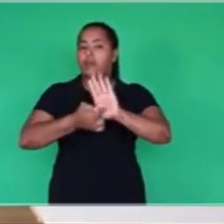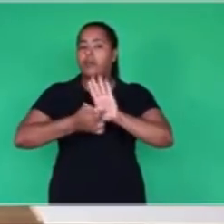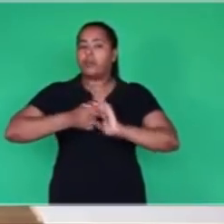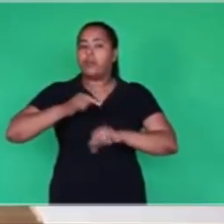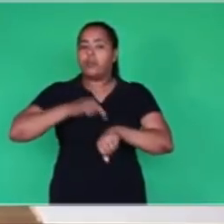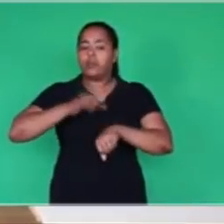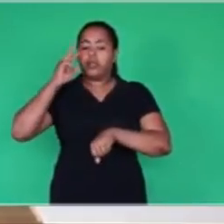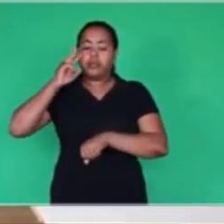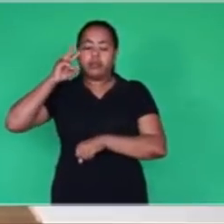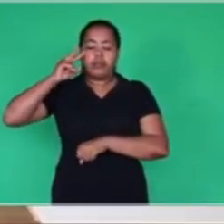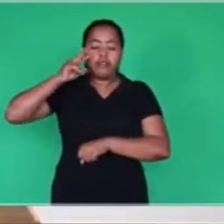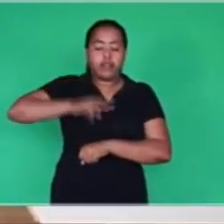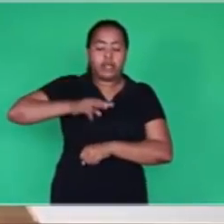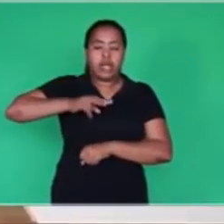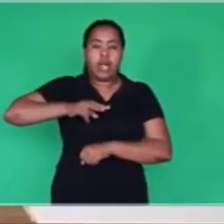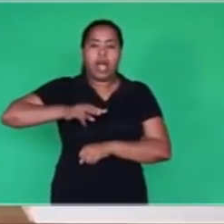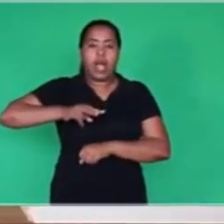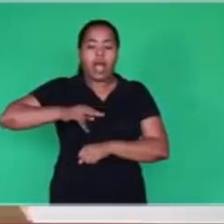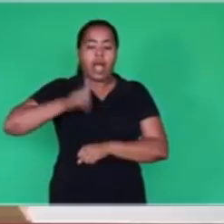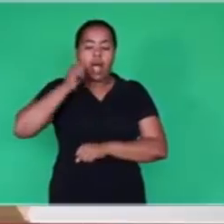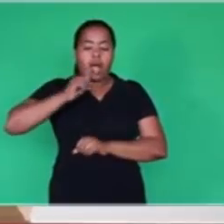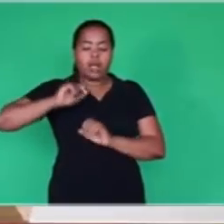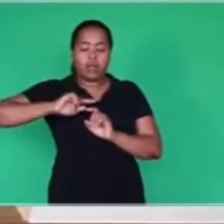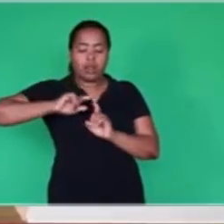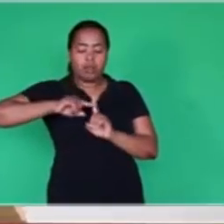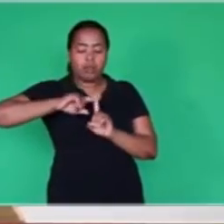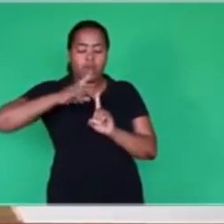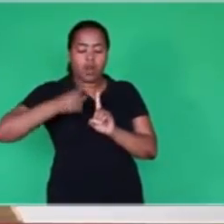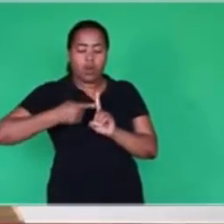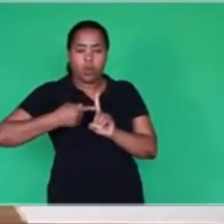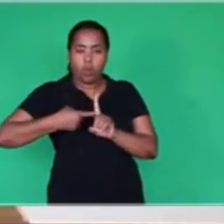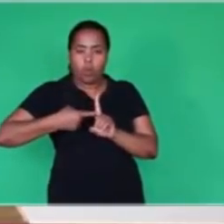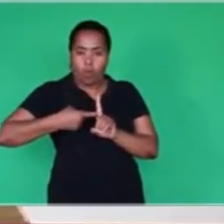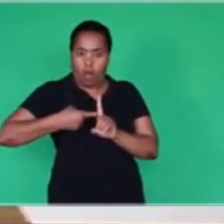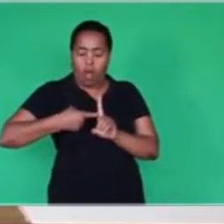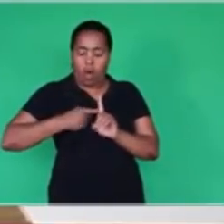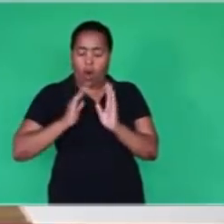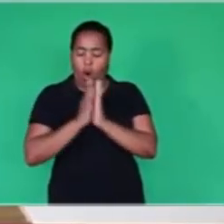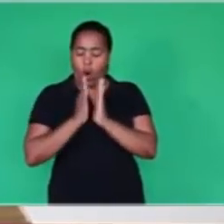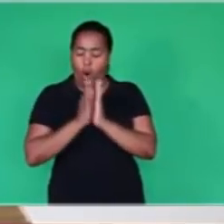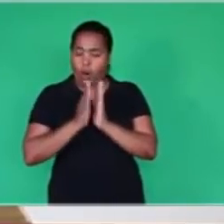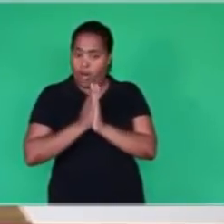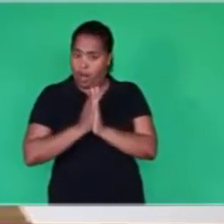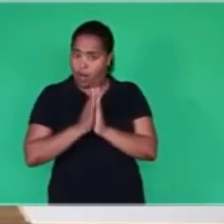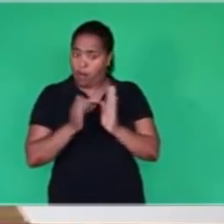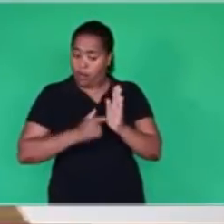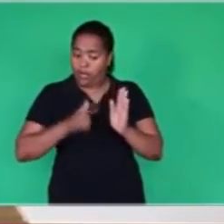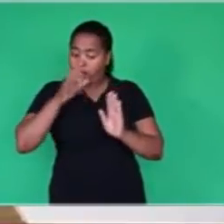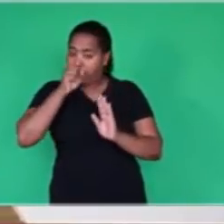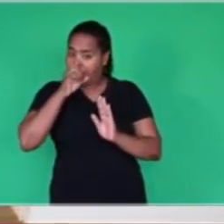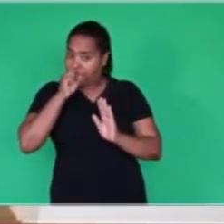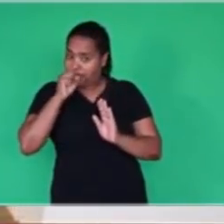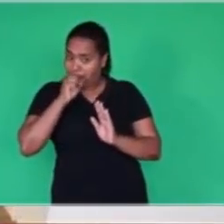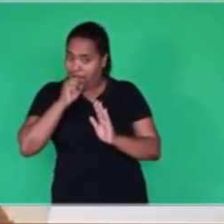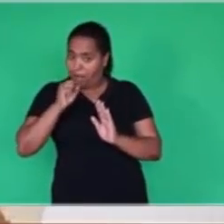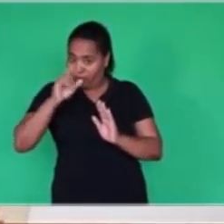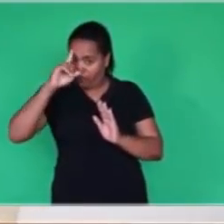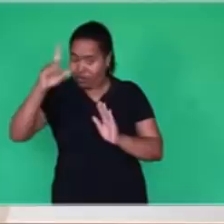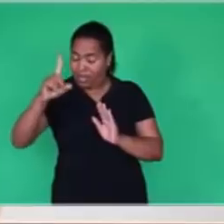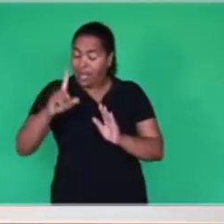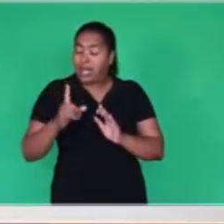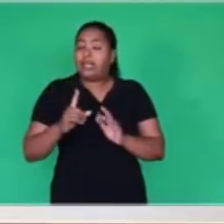né, grávidas, orai para que a vossa fuga não se dê no sábado, você não ser sabatista, né,